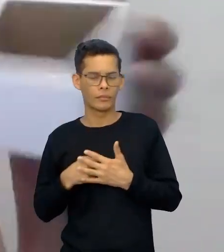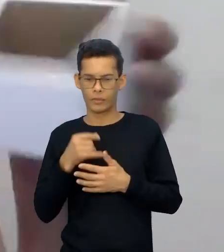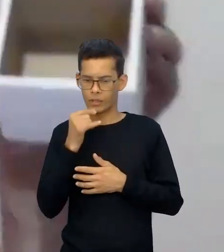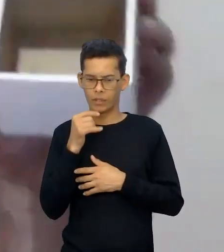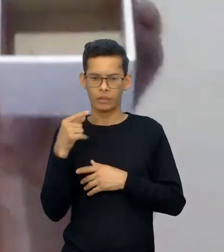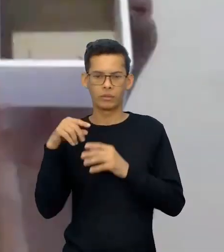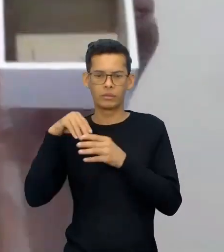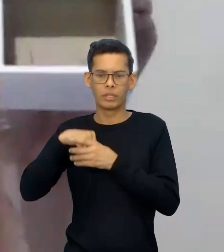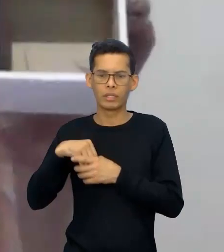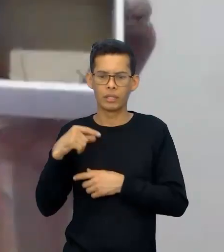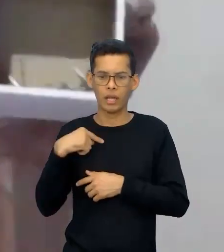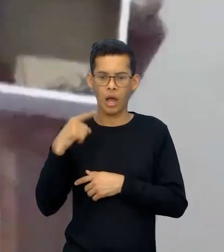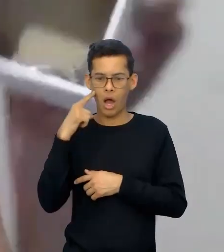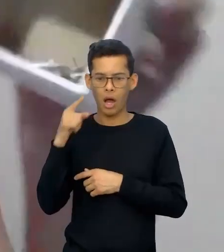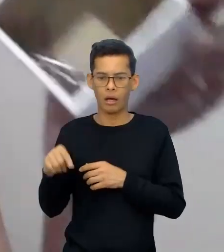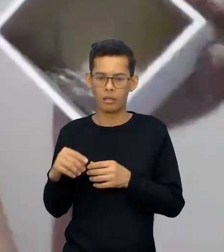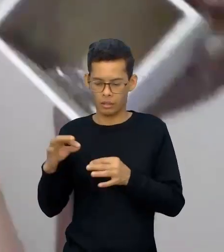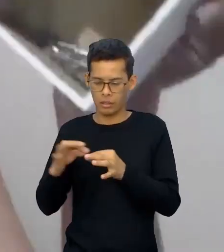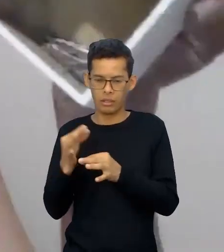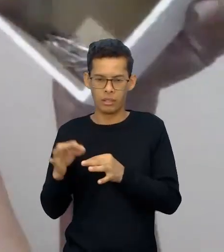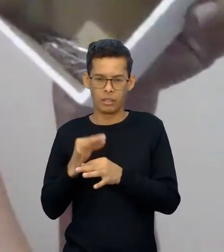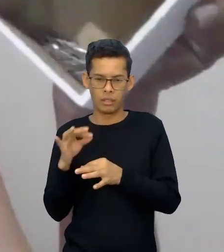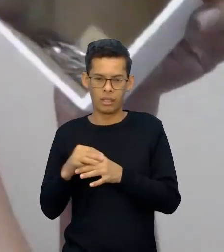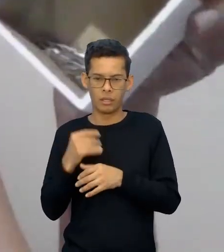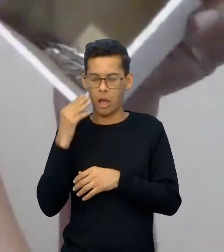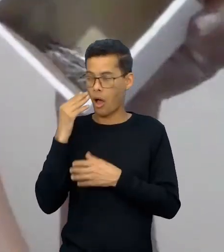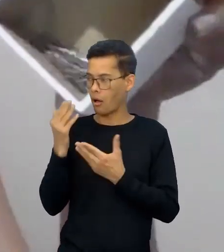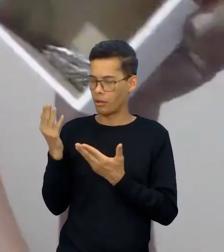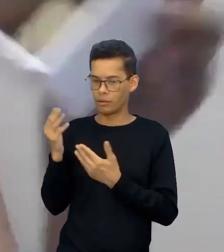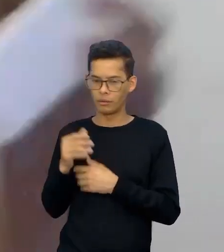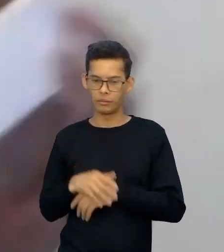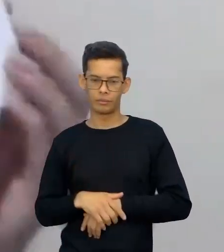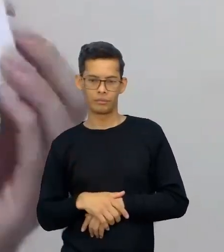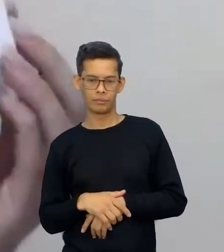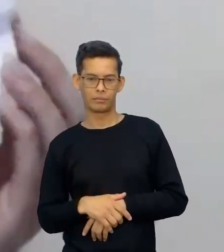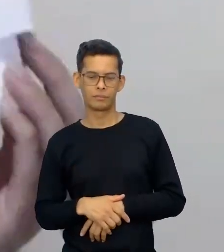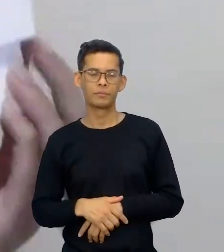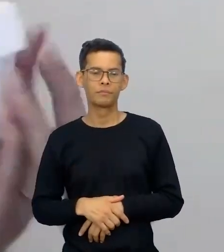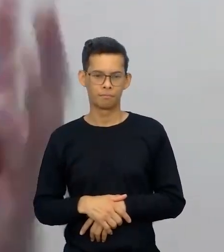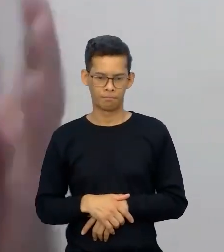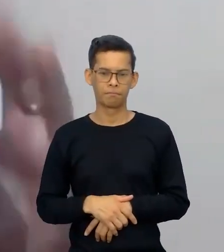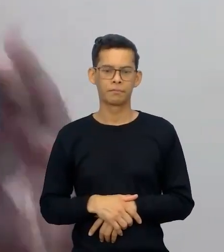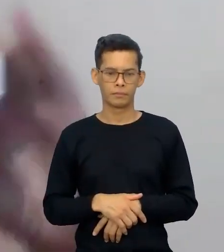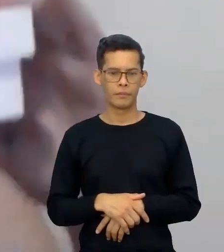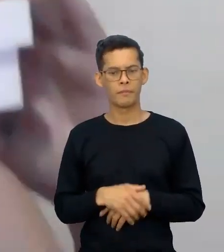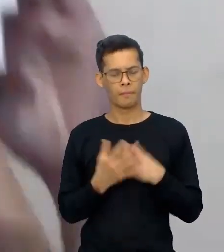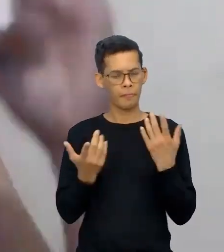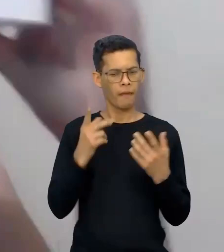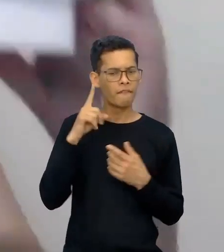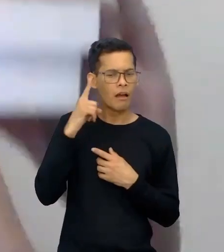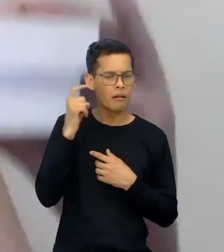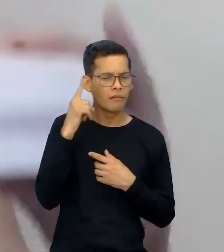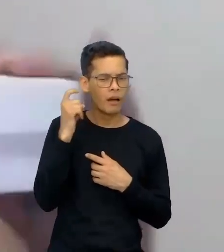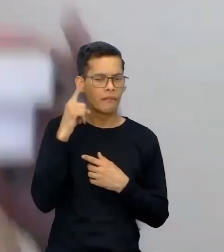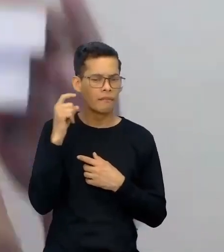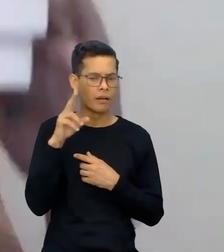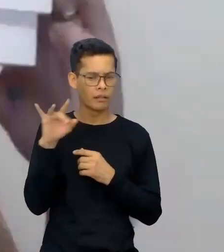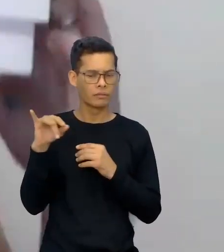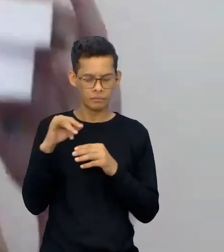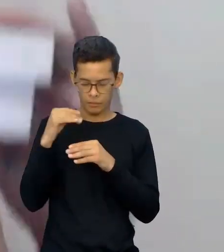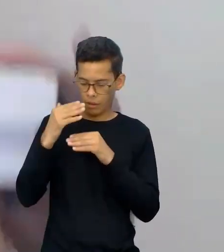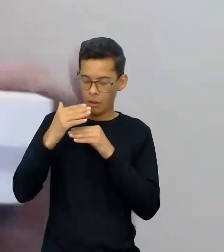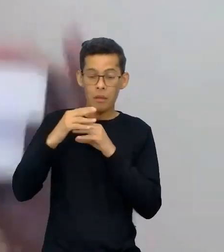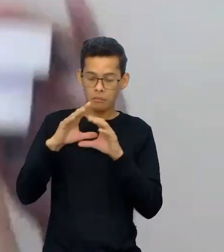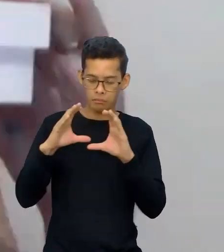caixinha? Eu coloquei alfinetes, tá? Não tem alfinetes aqui dentro dessa caixinha. Então, vai fazer barulho, eu lacraria, eles